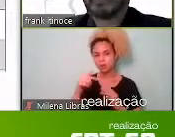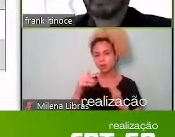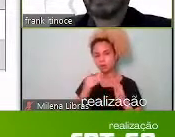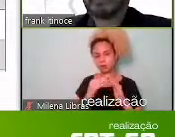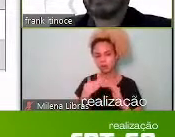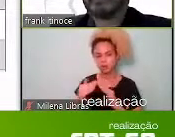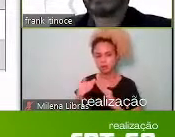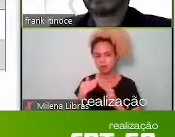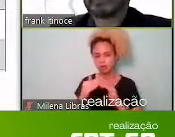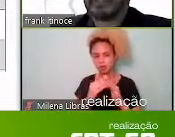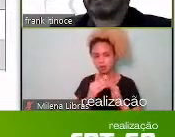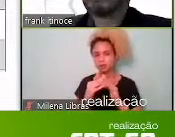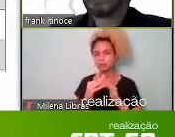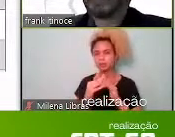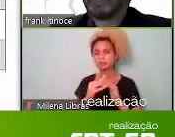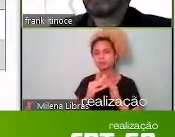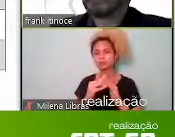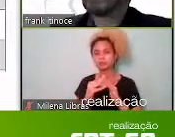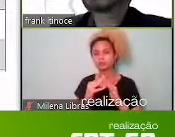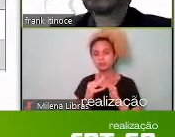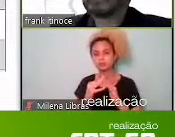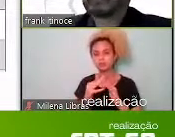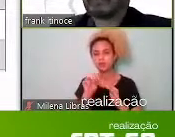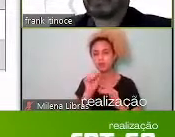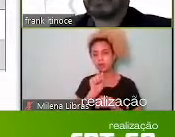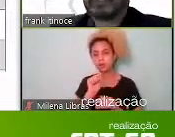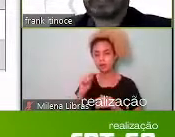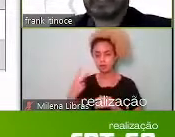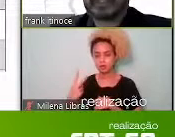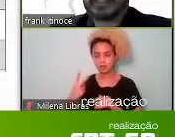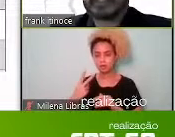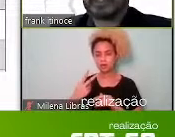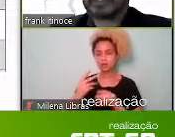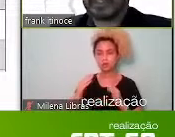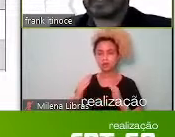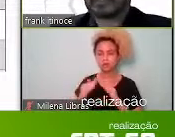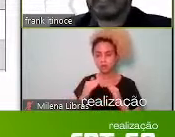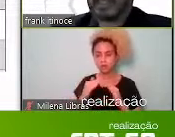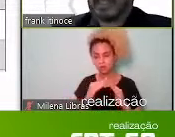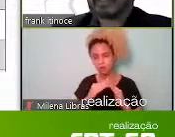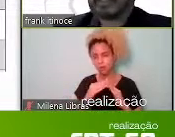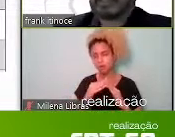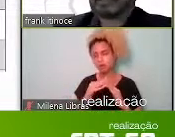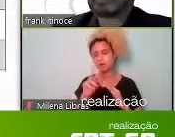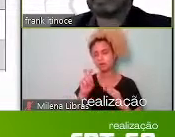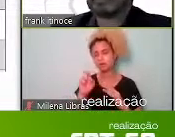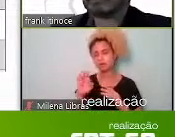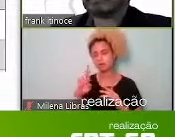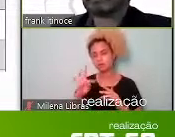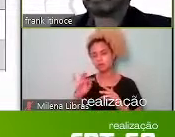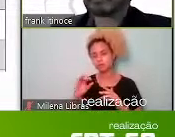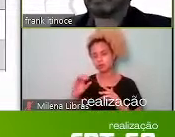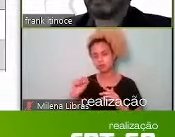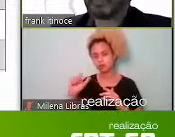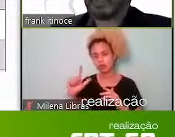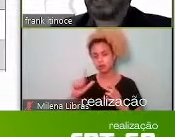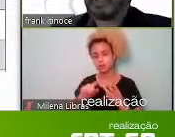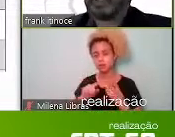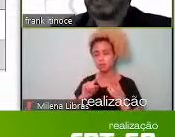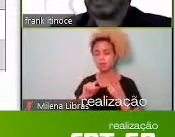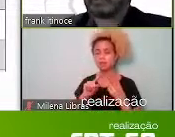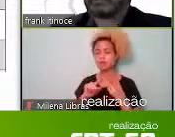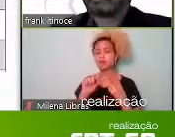residencial horizontal, A2 são condomínios residenciais verticais, A3 são,